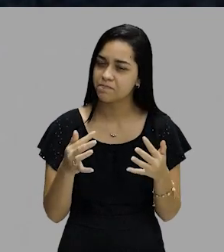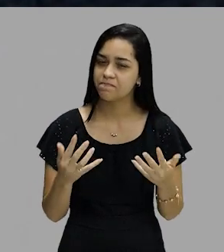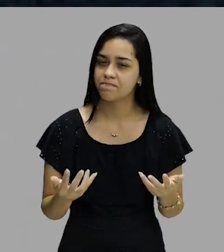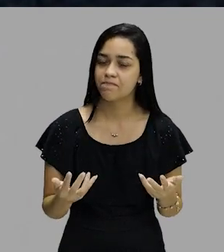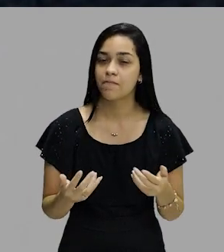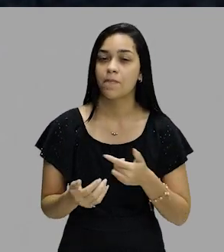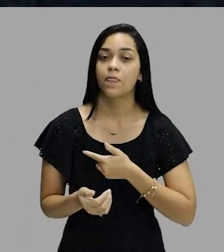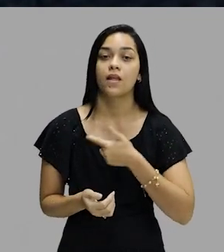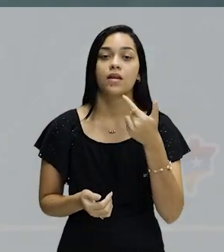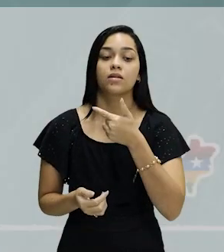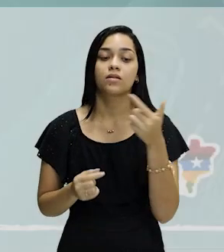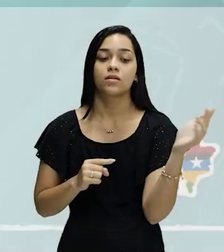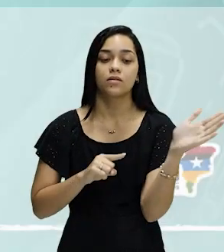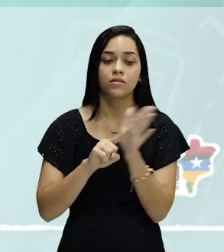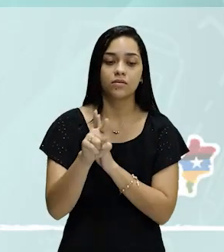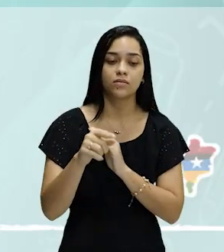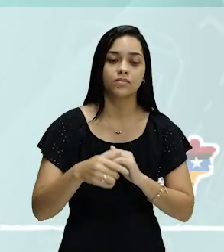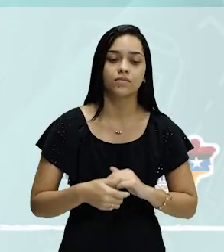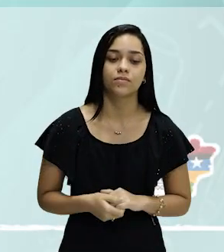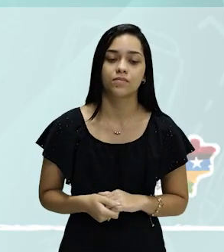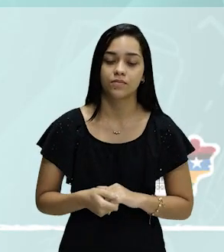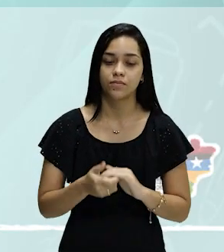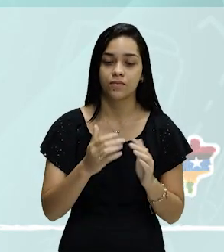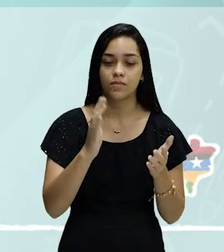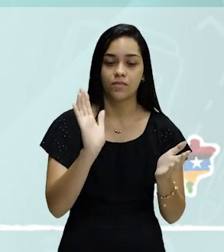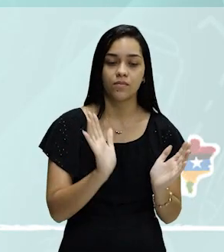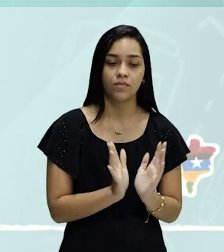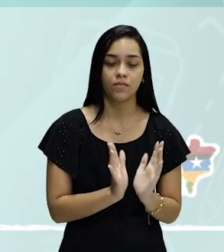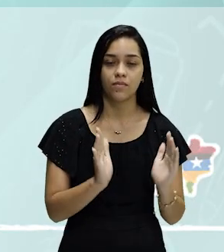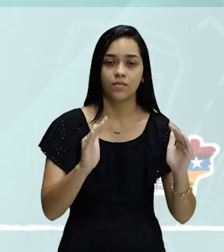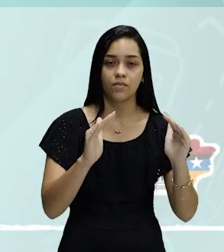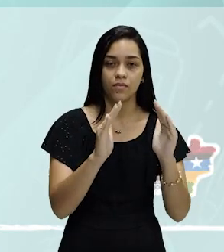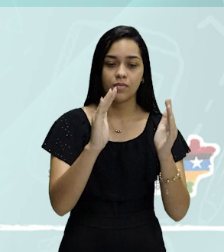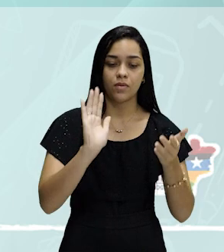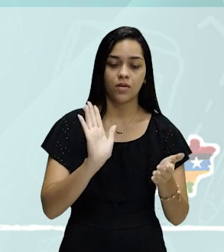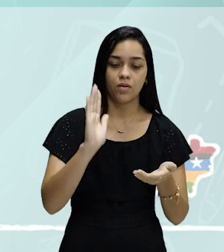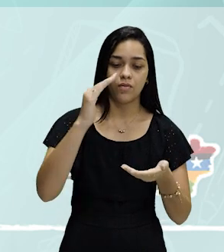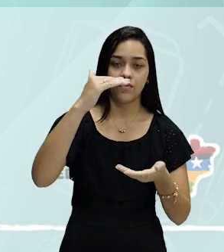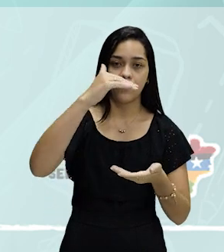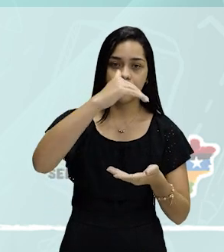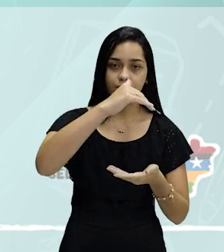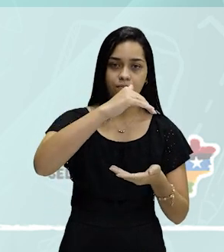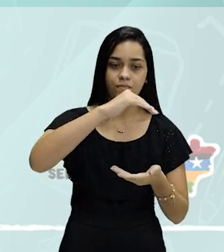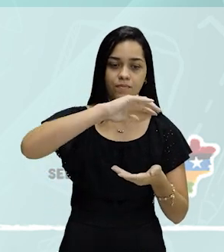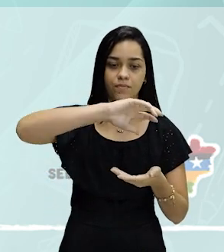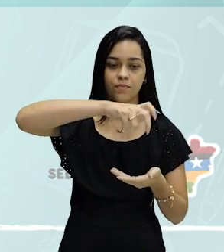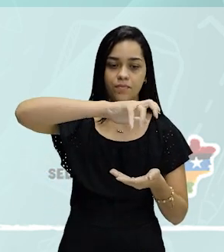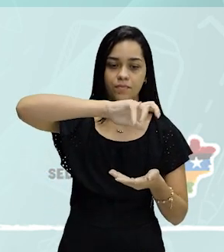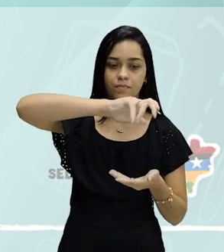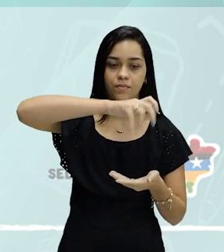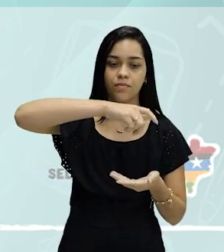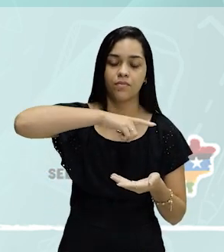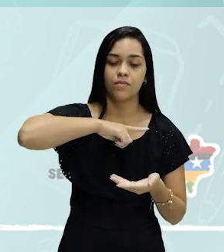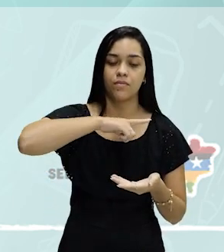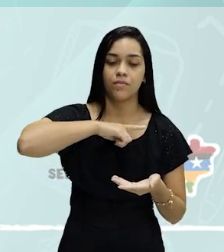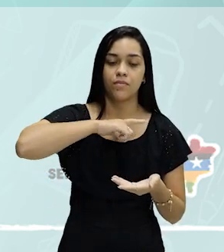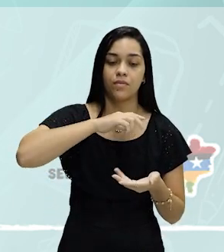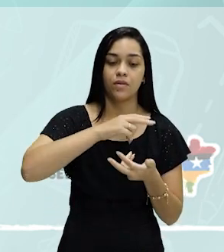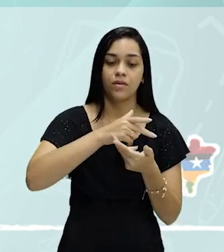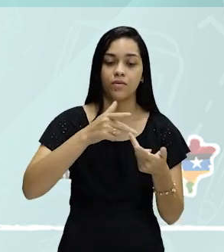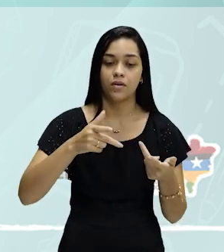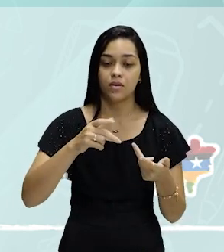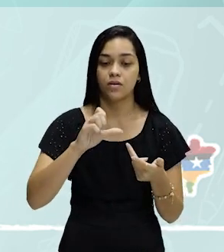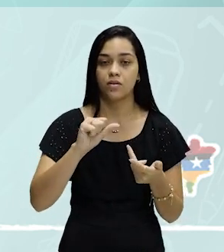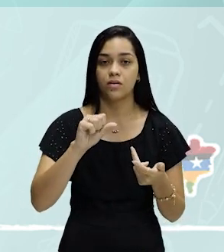Vamos para outro exemplo, né? Então, numa questão 2 diz o seguinte: um frasco com diferentes